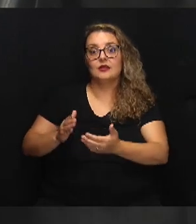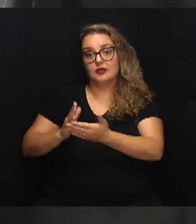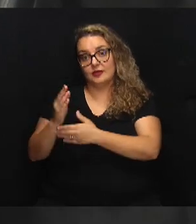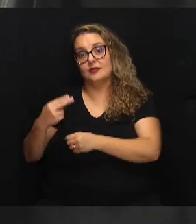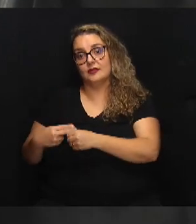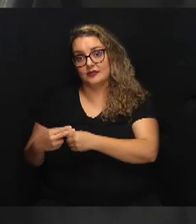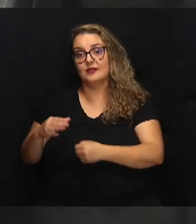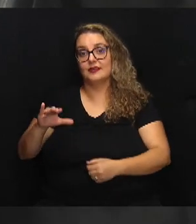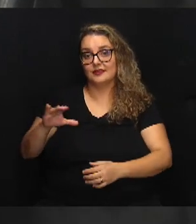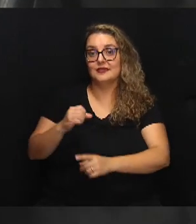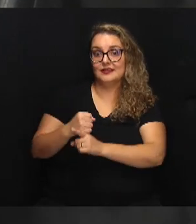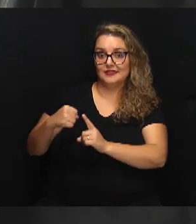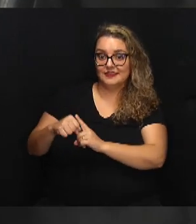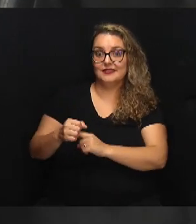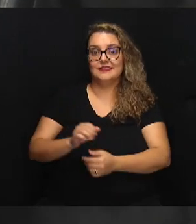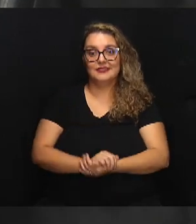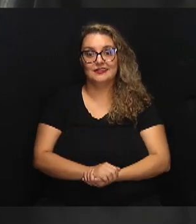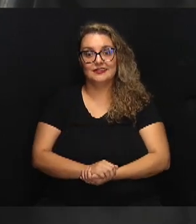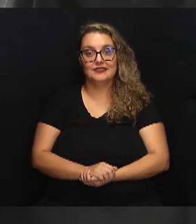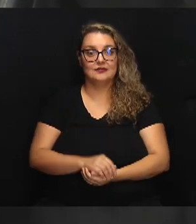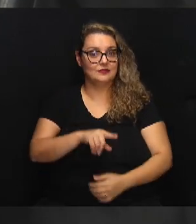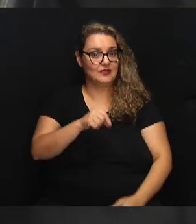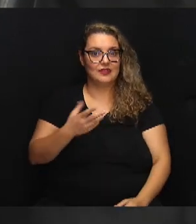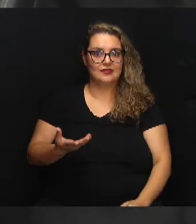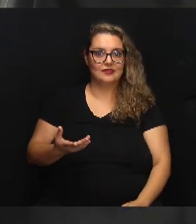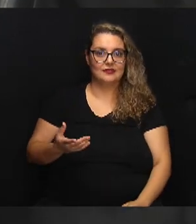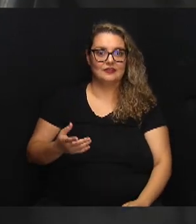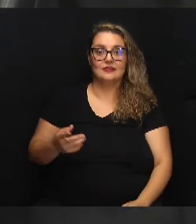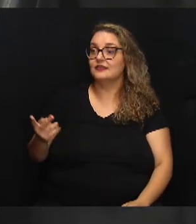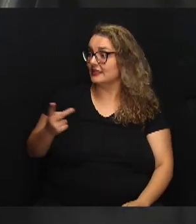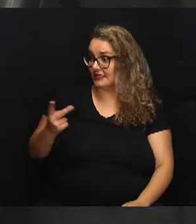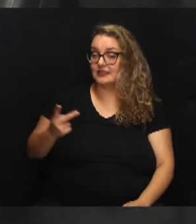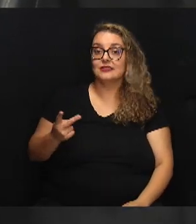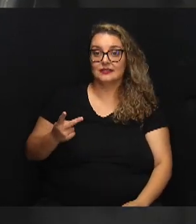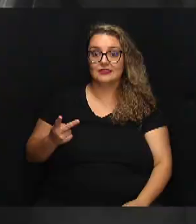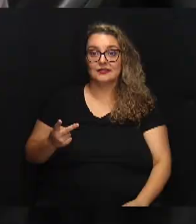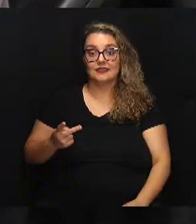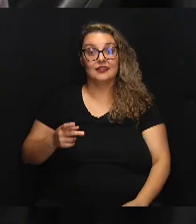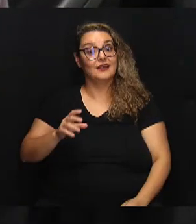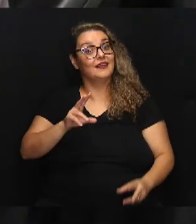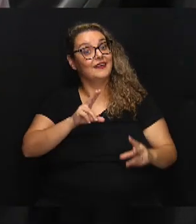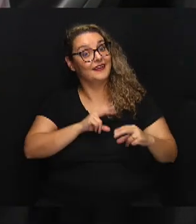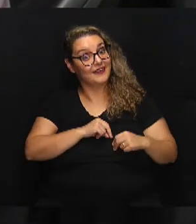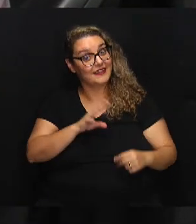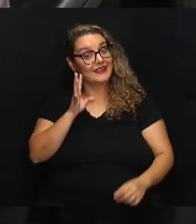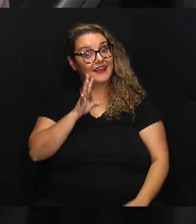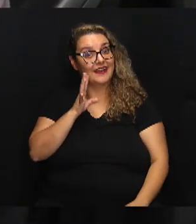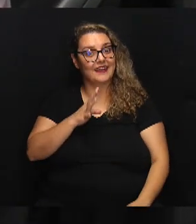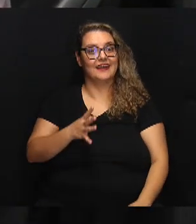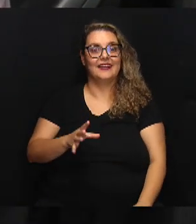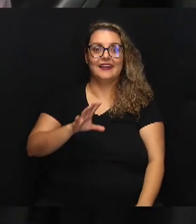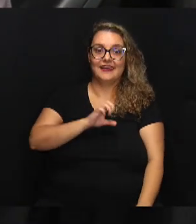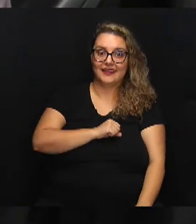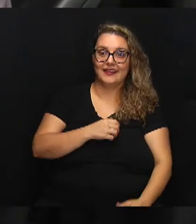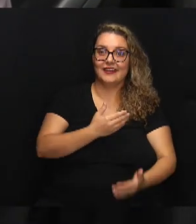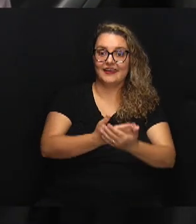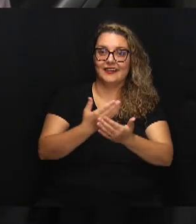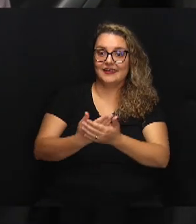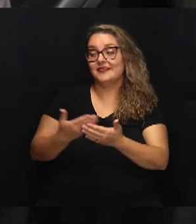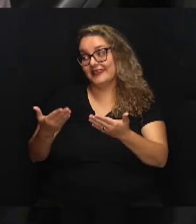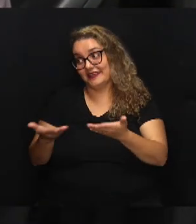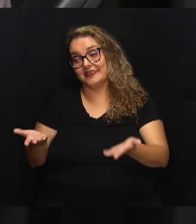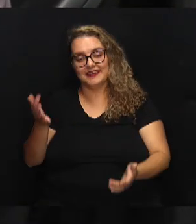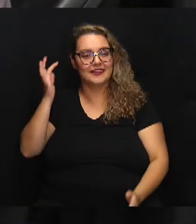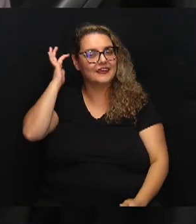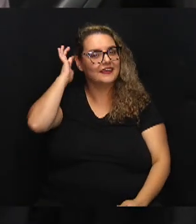em Ciências Sociais. Mas ele escolheu Relações... Tá nas duas. Tá nas duas, por enquanto? Olha, gosta de estudar mesmo. Foi agora, né?